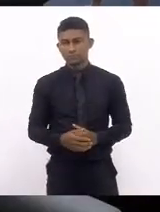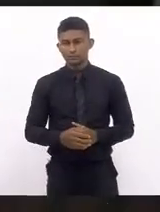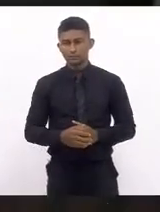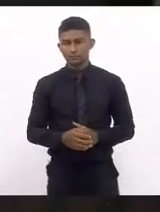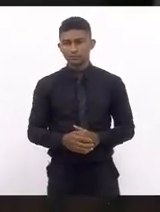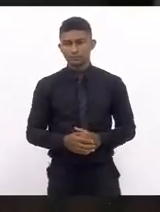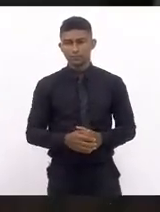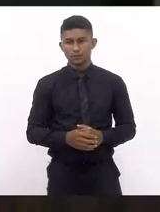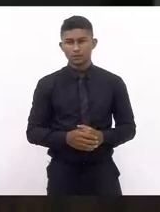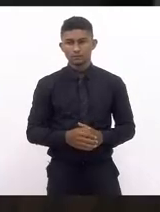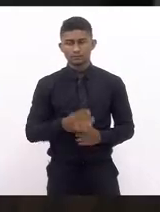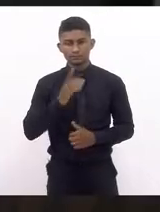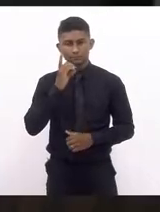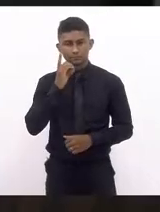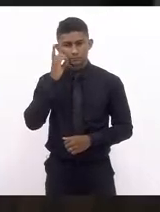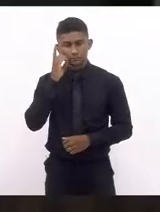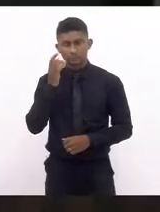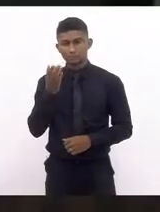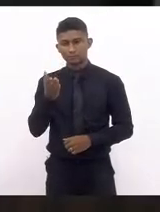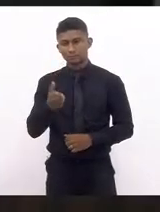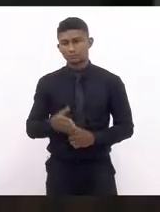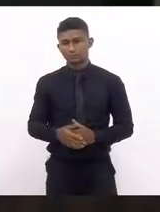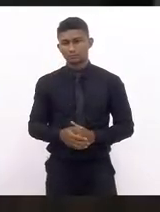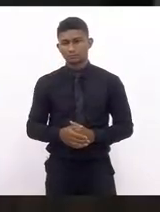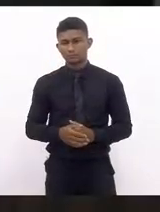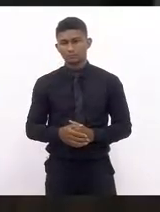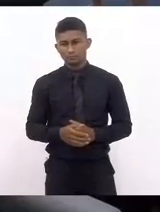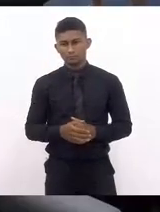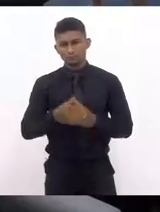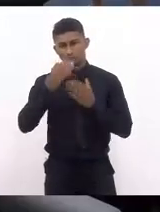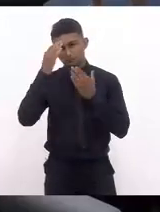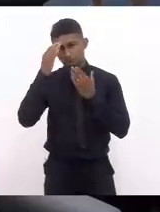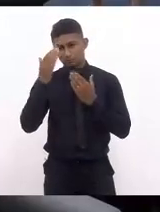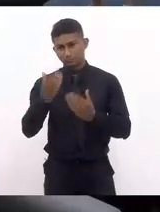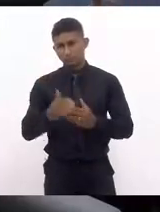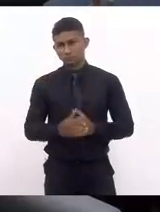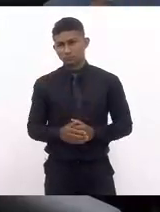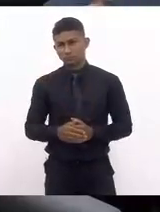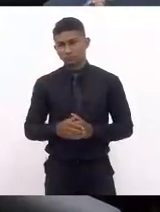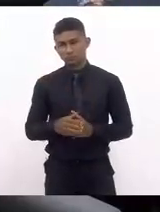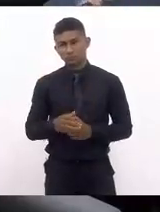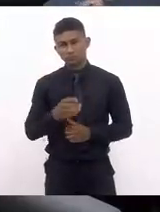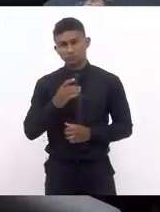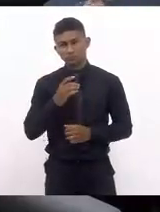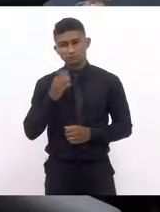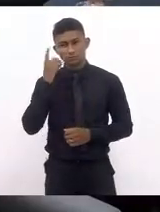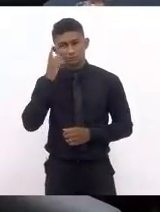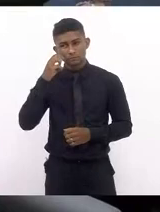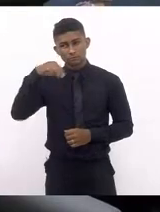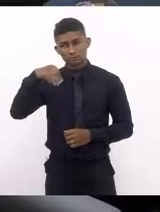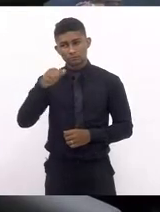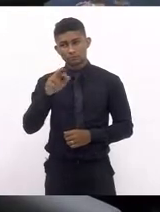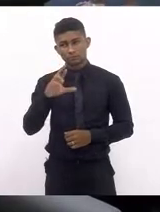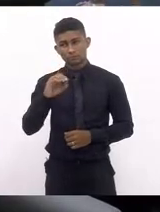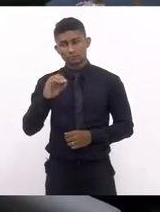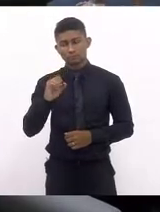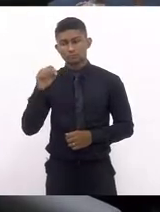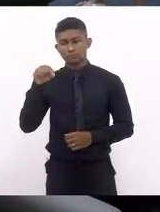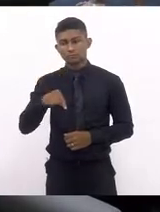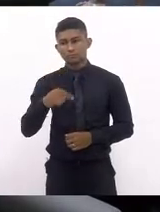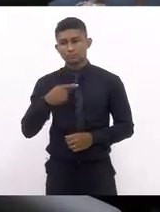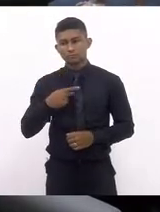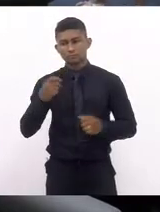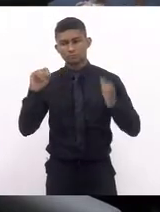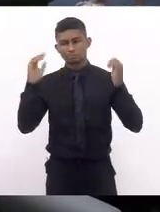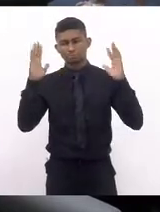Senador Deputado adaptada precisar de uma forma obrigada Presidente Deputado Marcus Miller quero Celebrar aqui